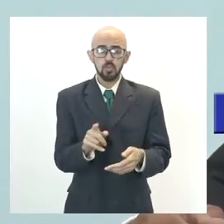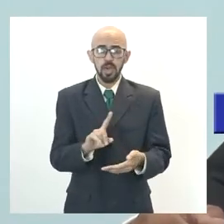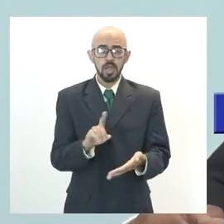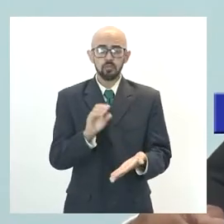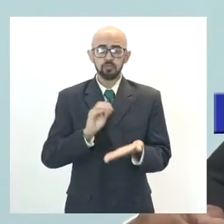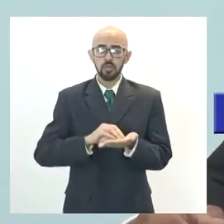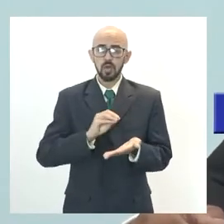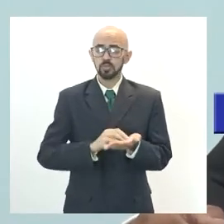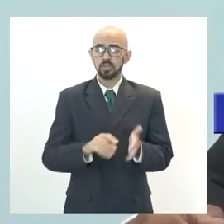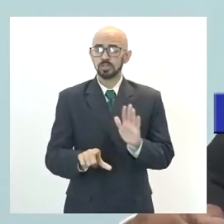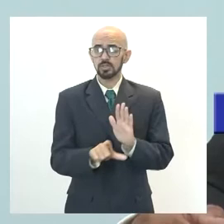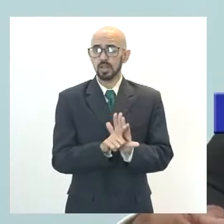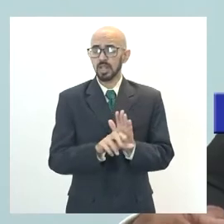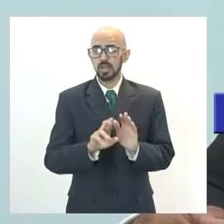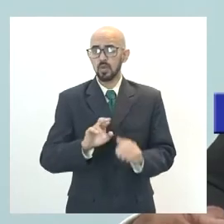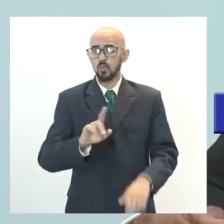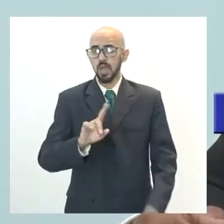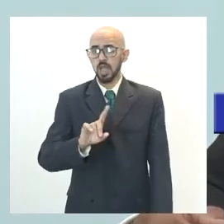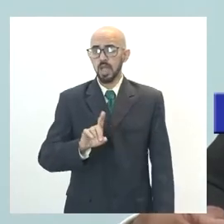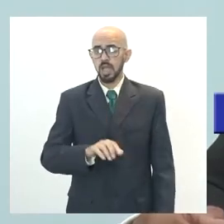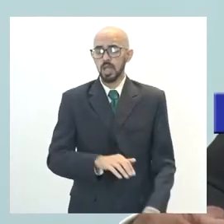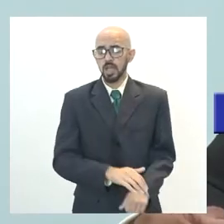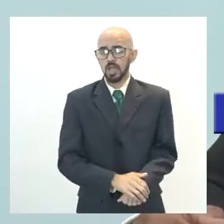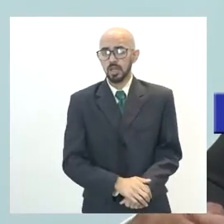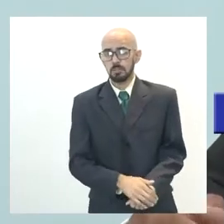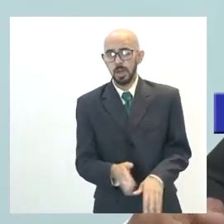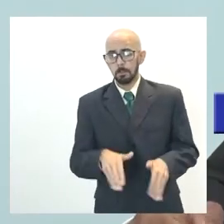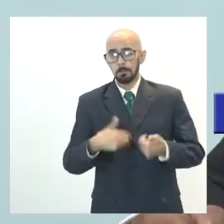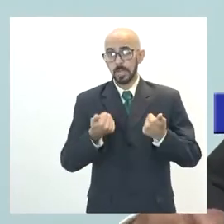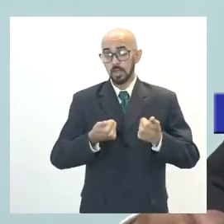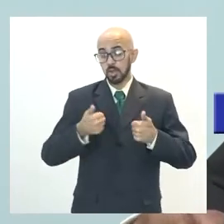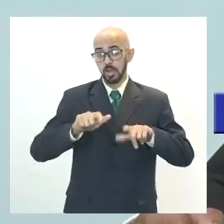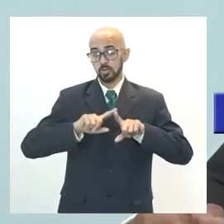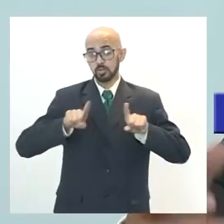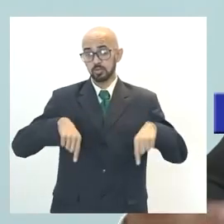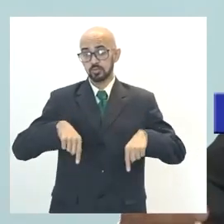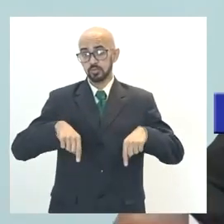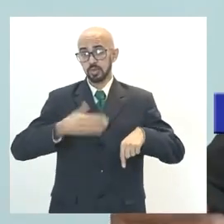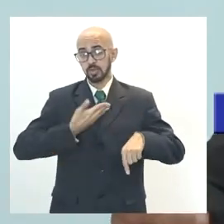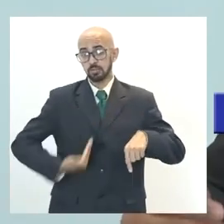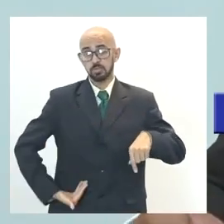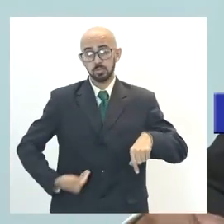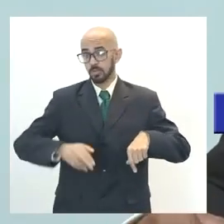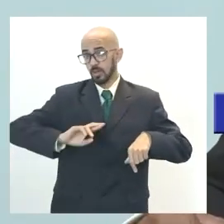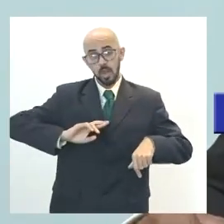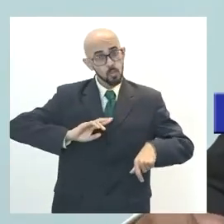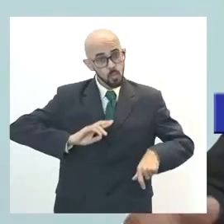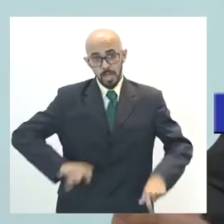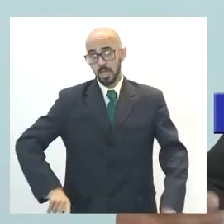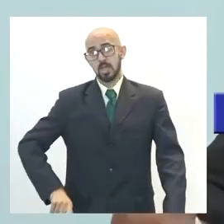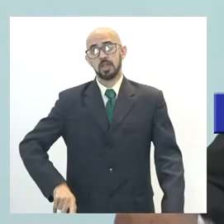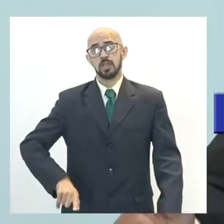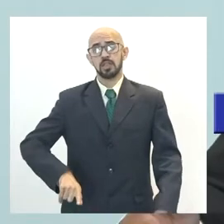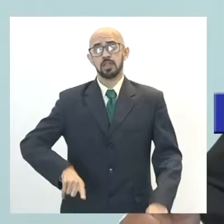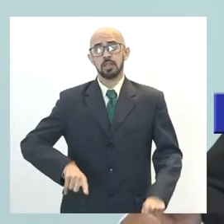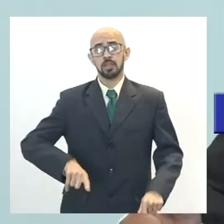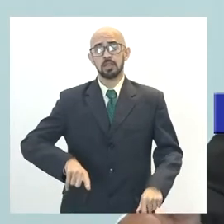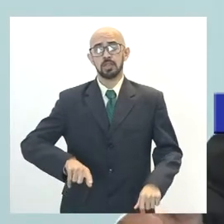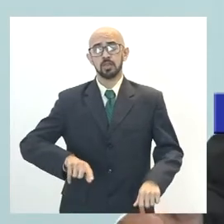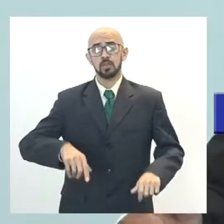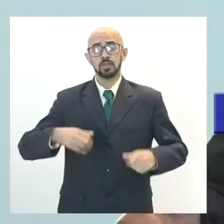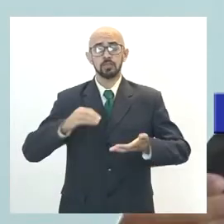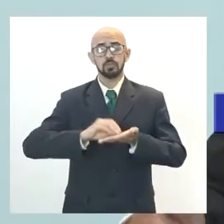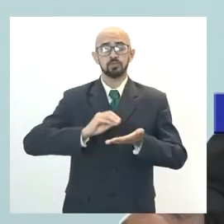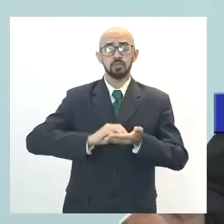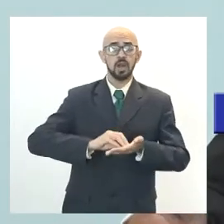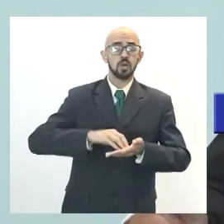de legislação que temos para melhorar o serviço público O que falta mesmo e o nosso entendimento e